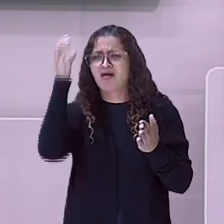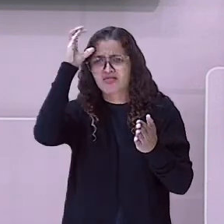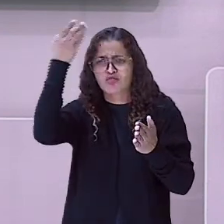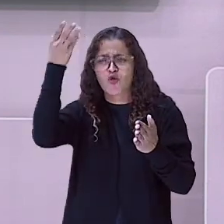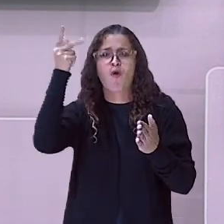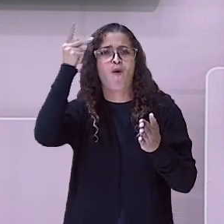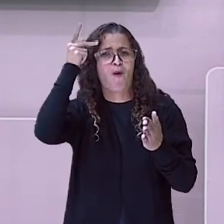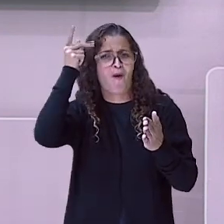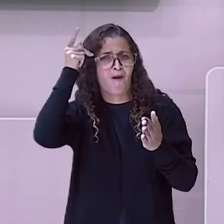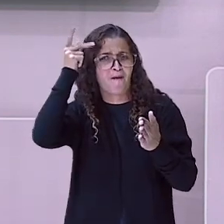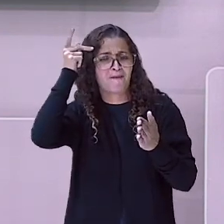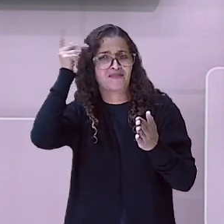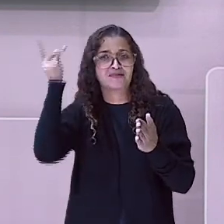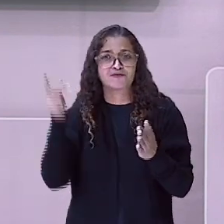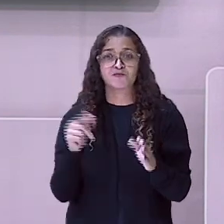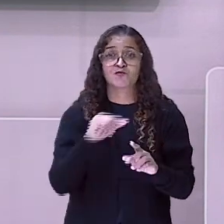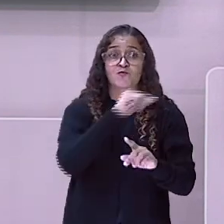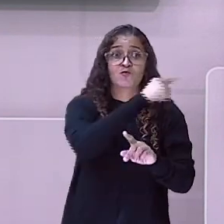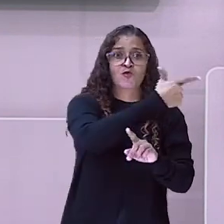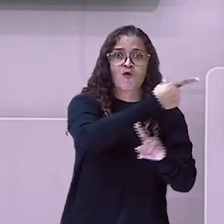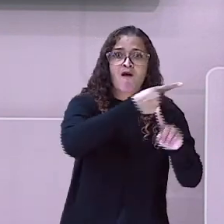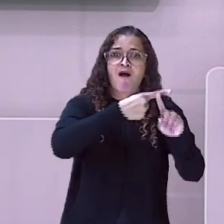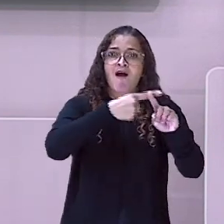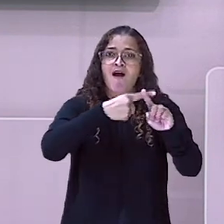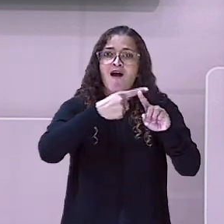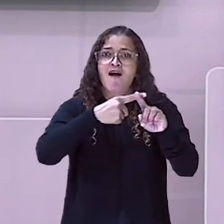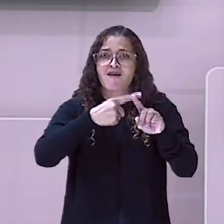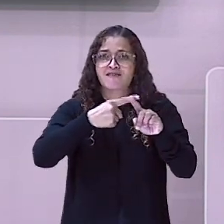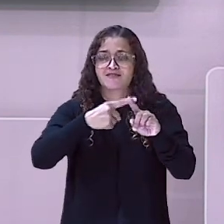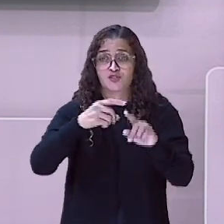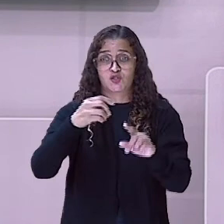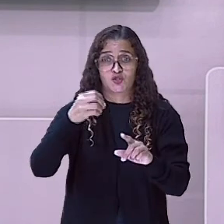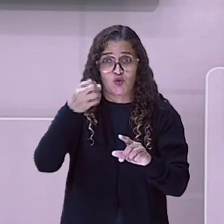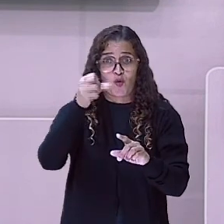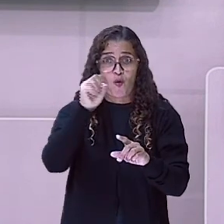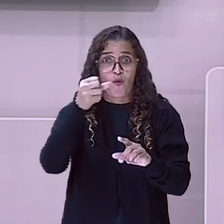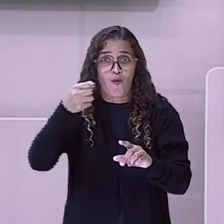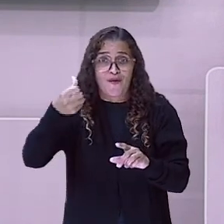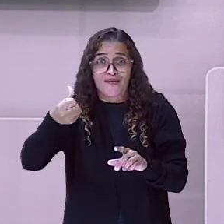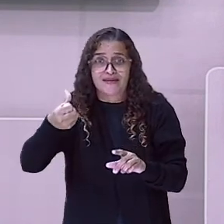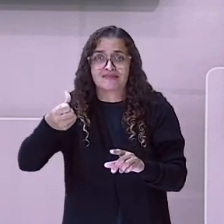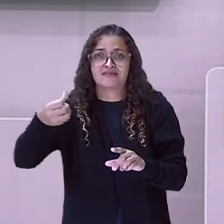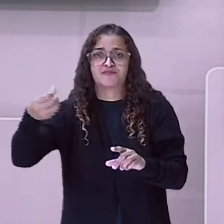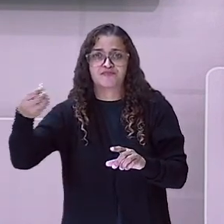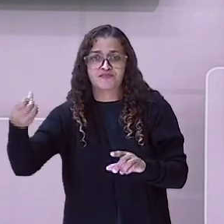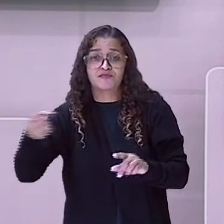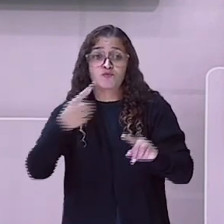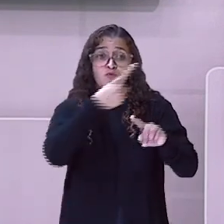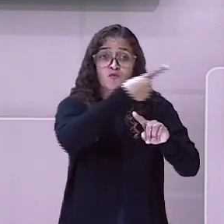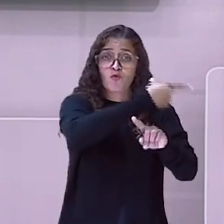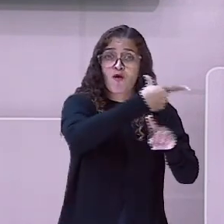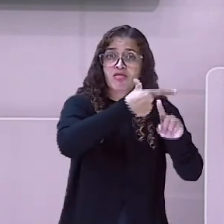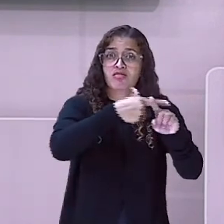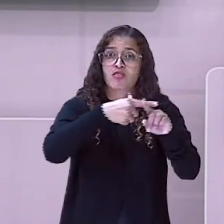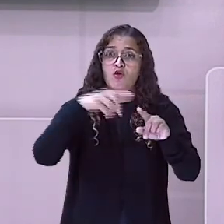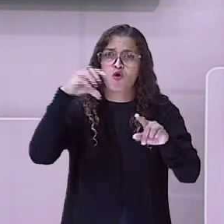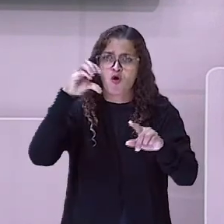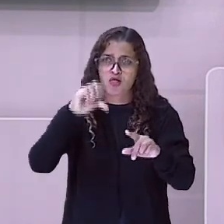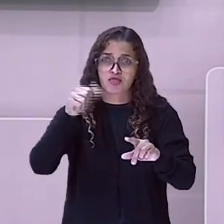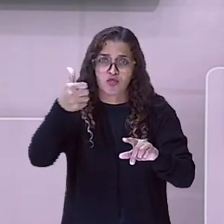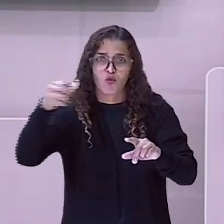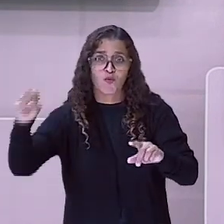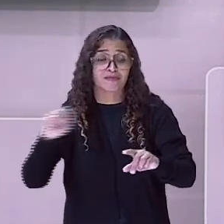16. Aqui, 2 vezes 9, 18. E 2 vezes 10, 20. Vamos completar ali